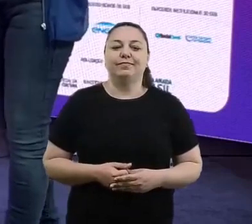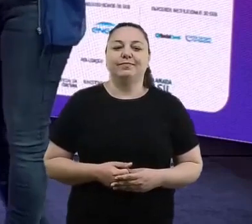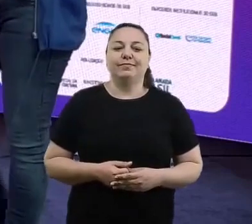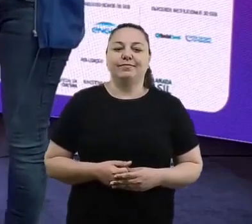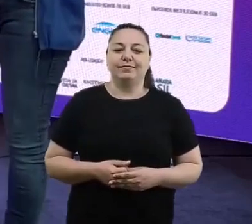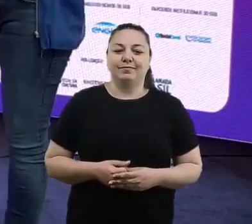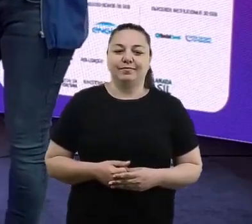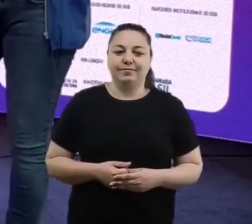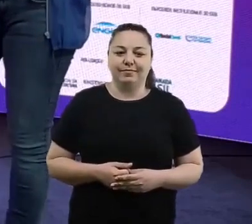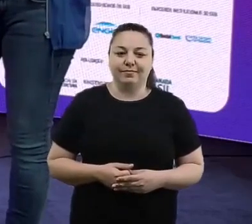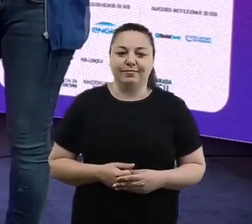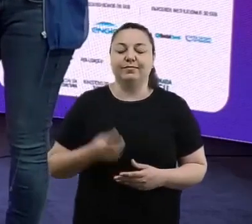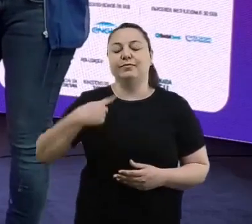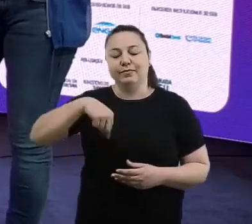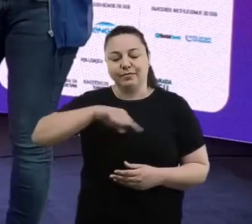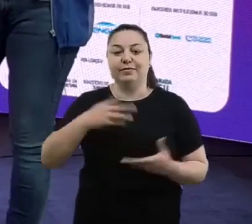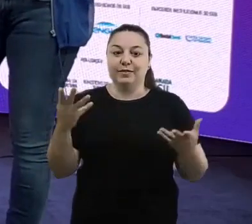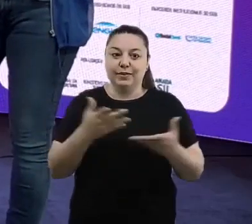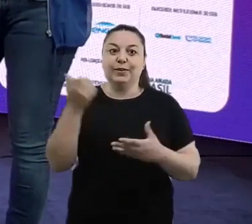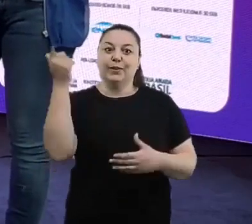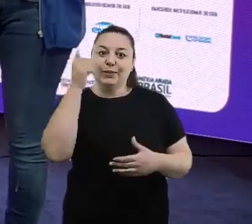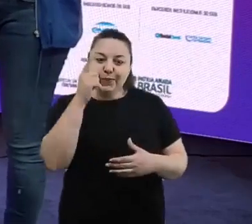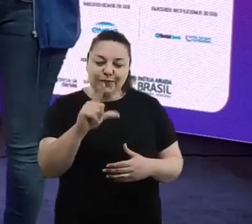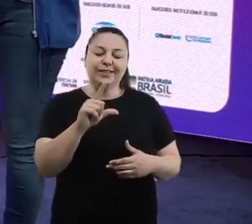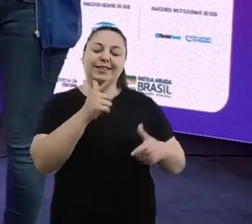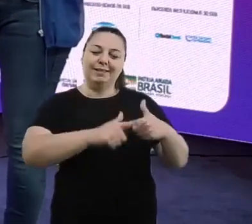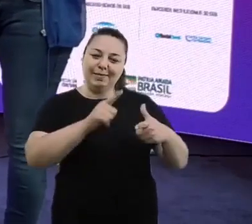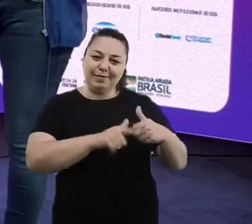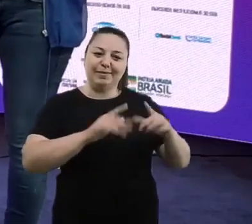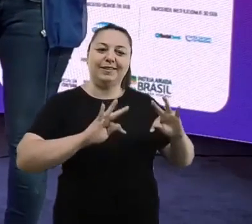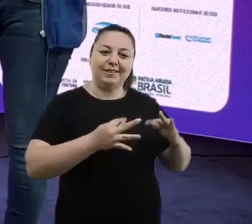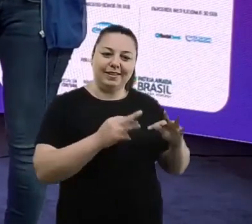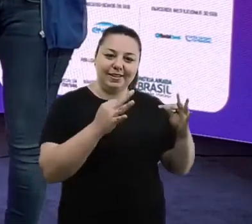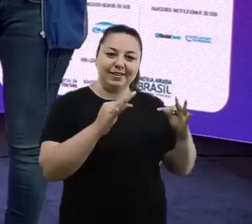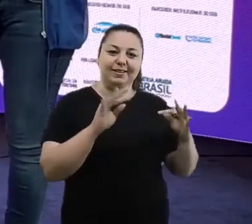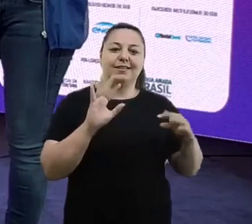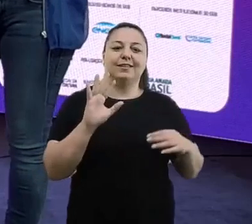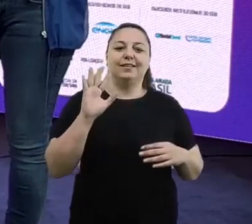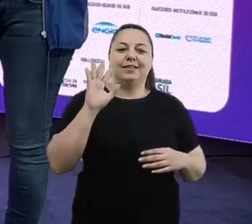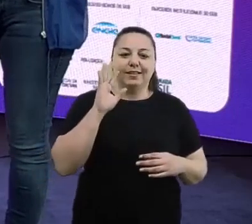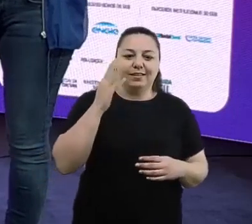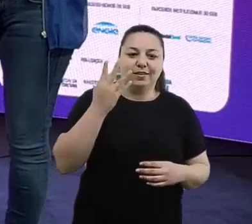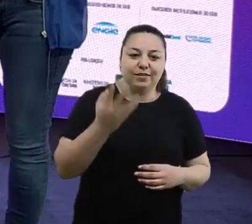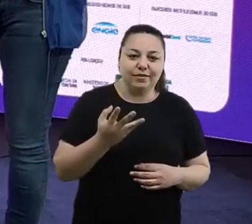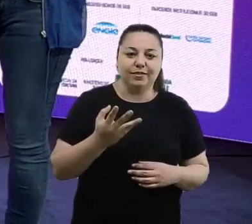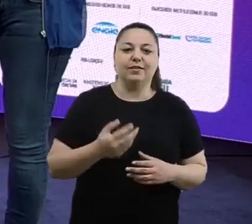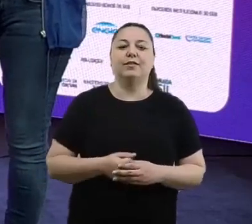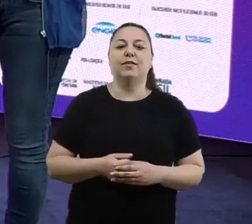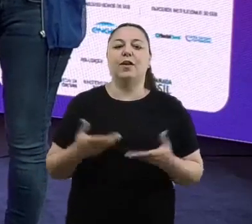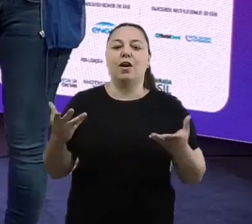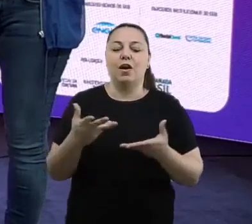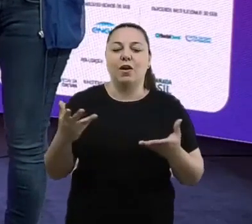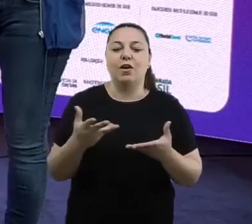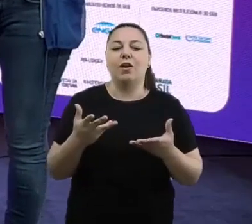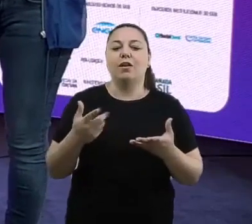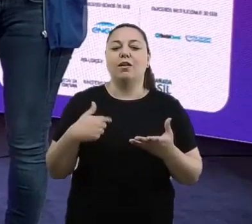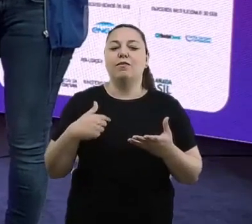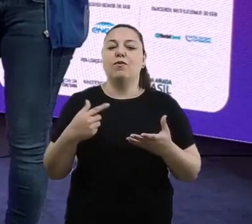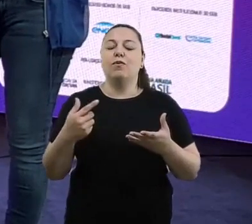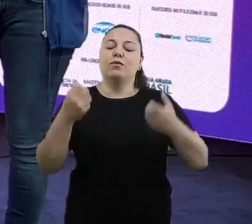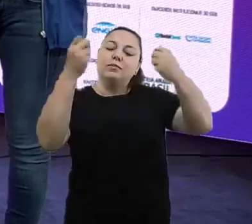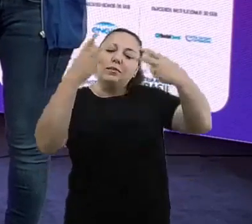estamos todos nos ouvindo, resolvemos os probleminhas técnicos, está tudo certo, acontece. Eu vou retomar então para o pessoal que estava ouvindo sobre o